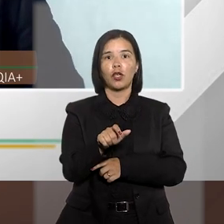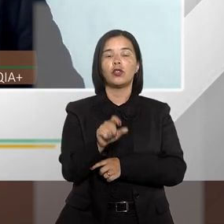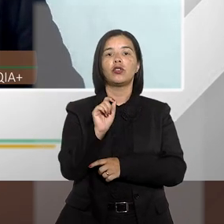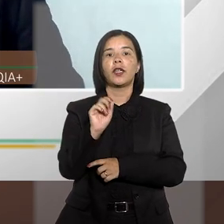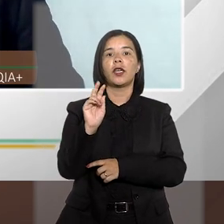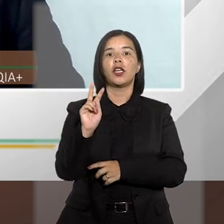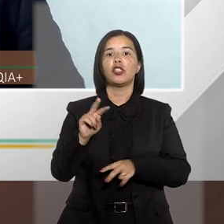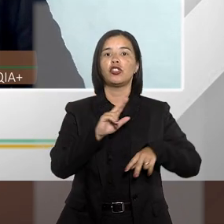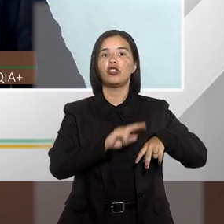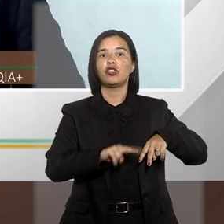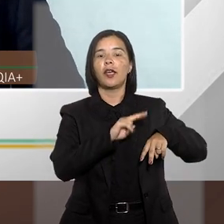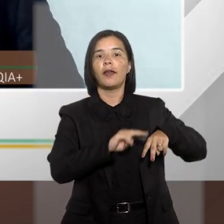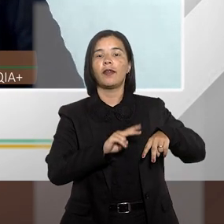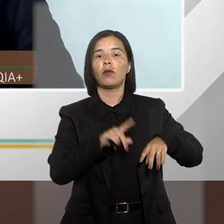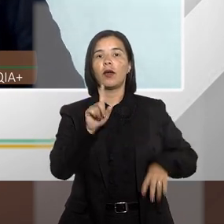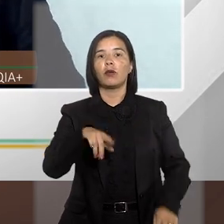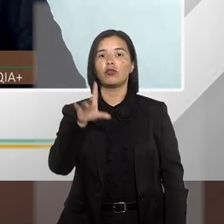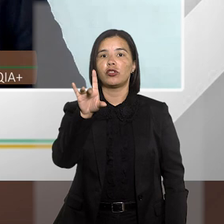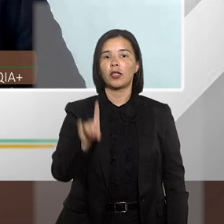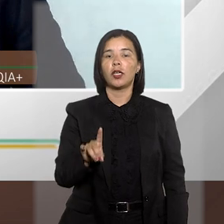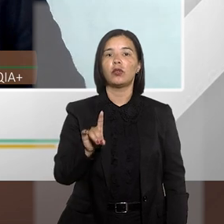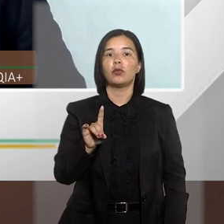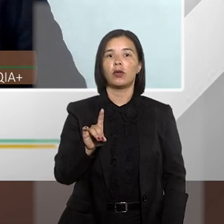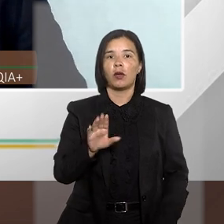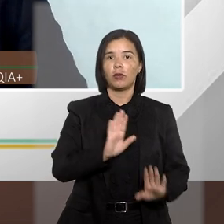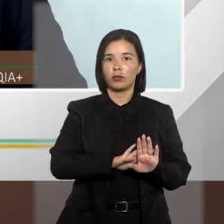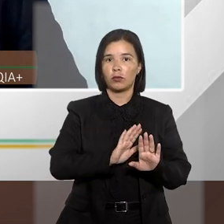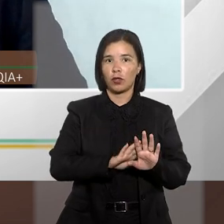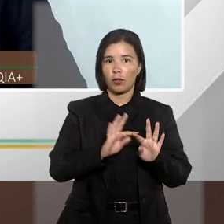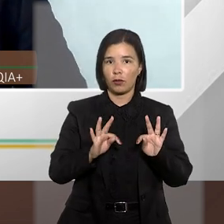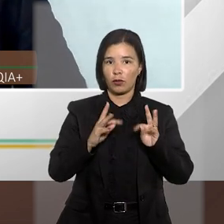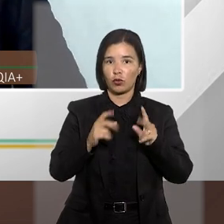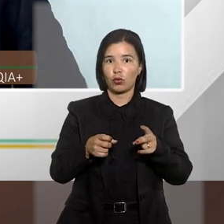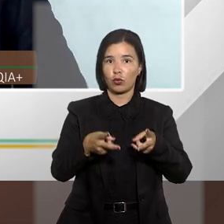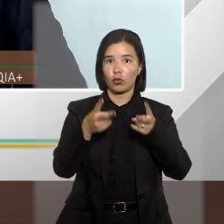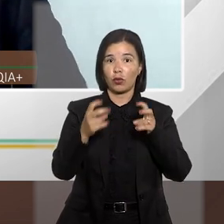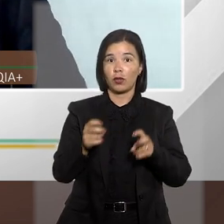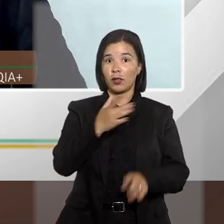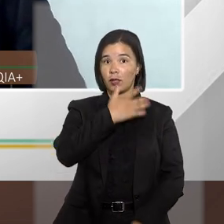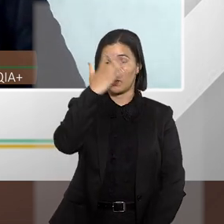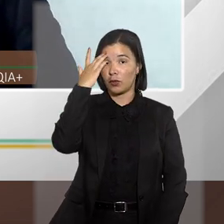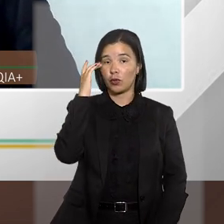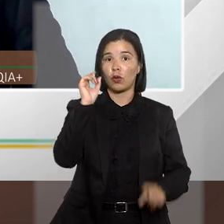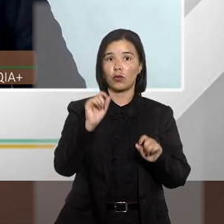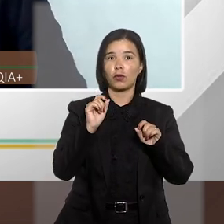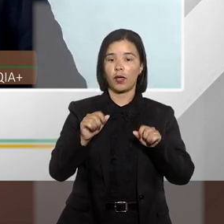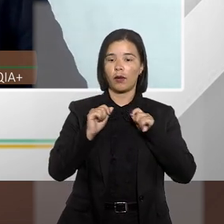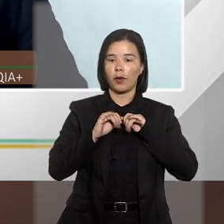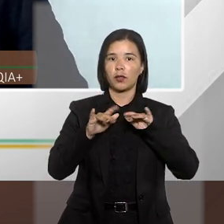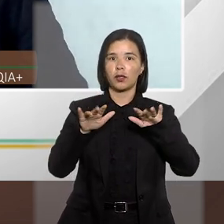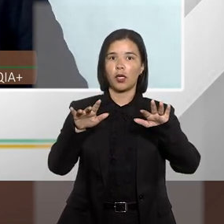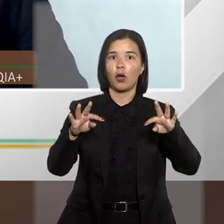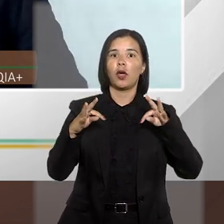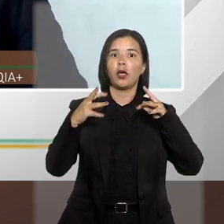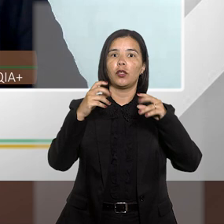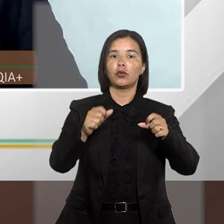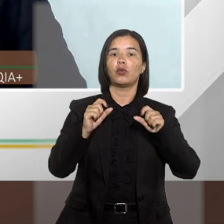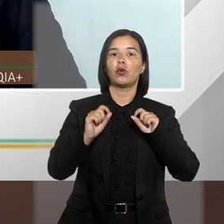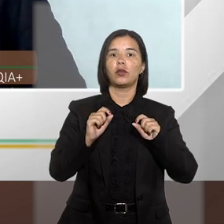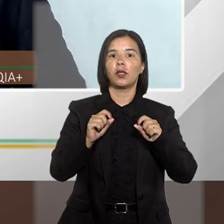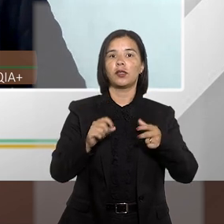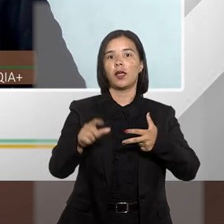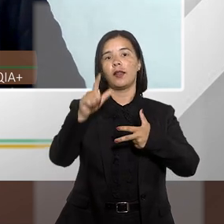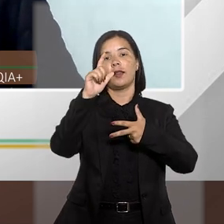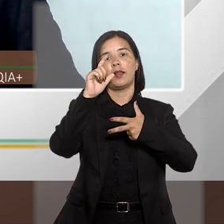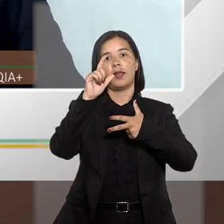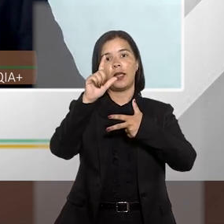autodeterminação de gênero é um direito subjetivo que é reconhecido para todas as pessoas e que tem repercussão geral em todas as instâncias do Estado,